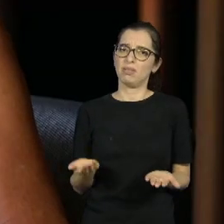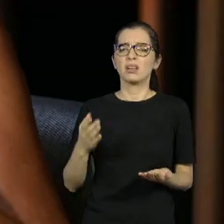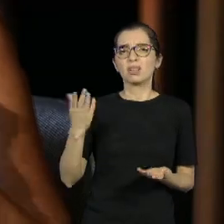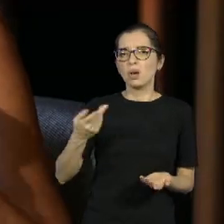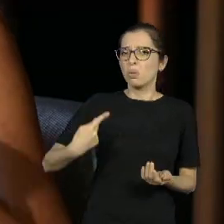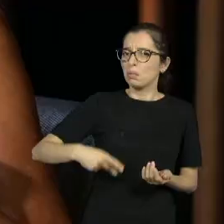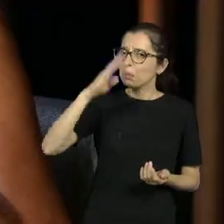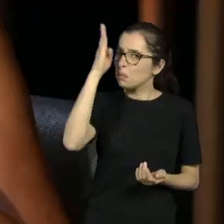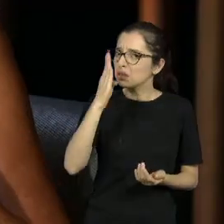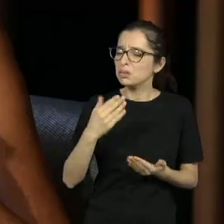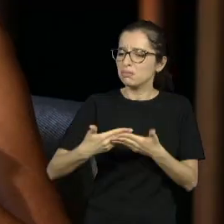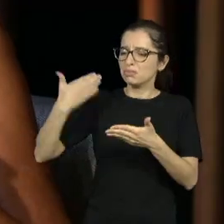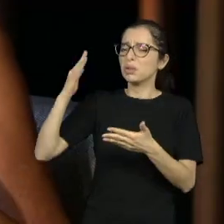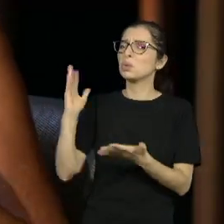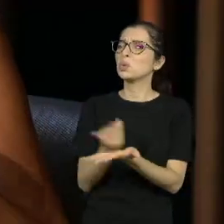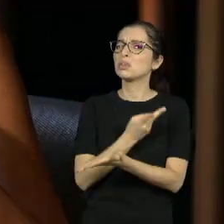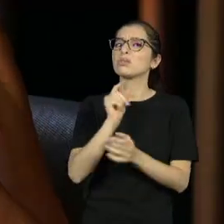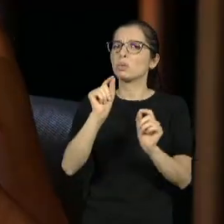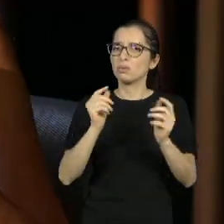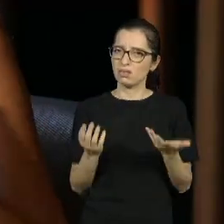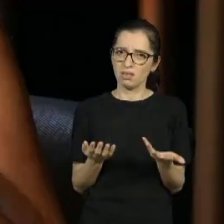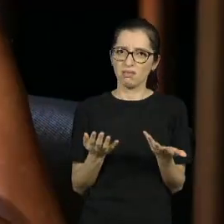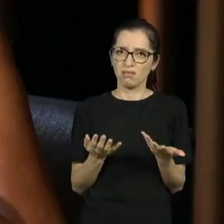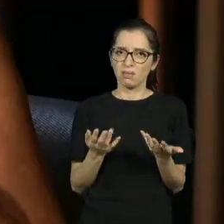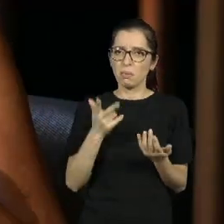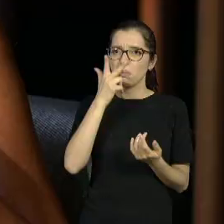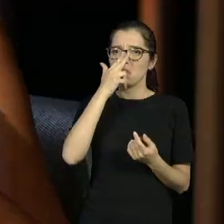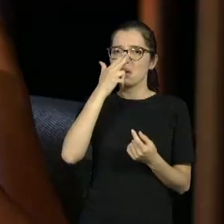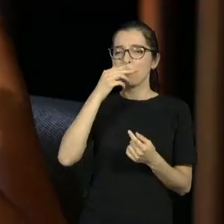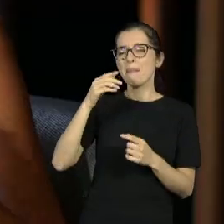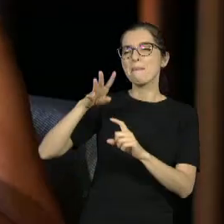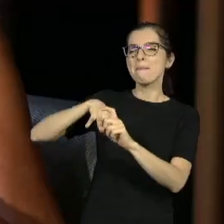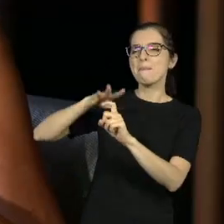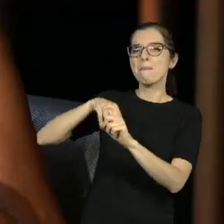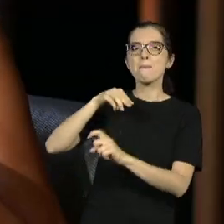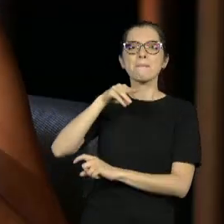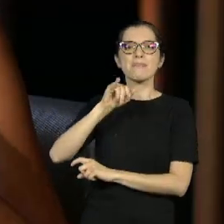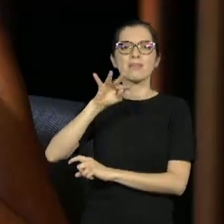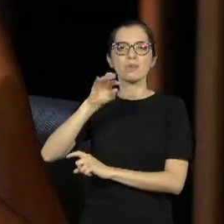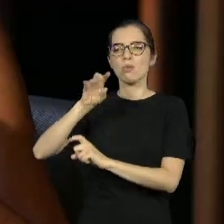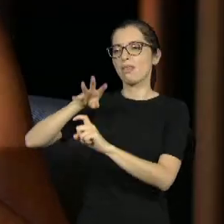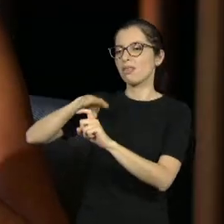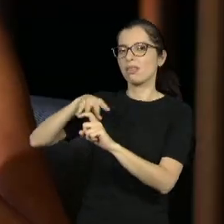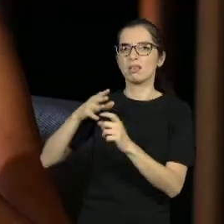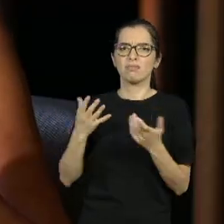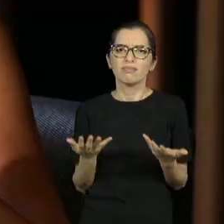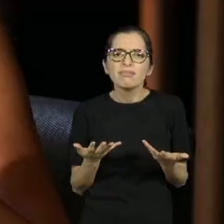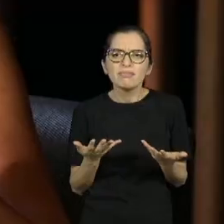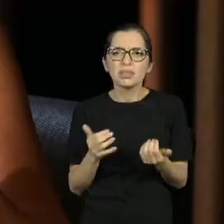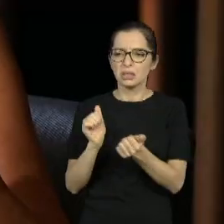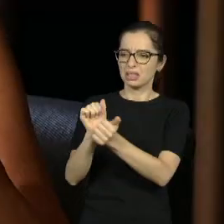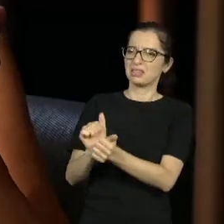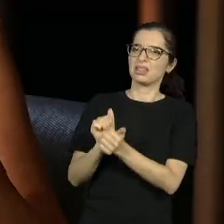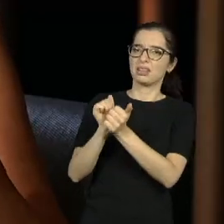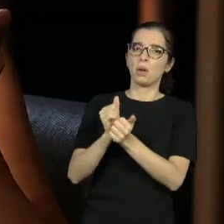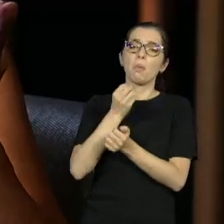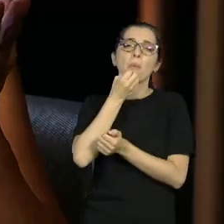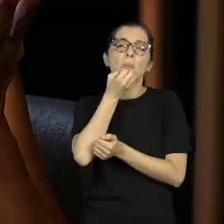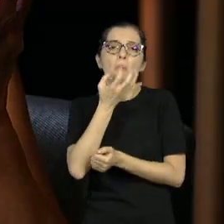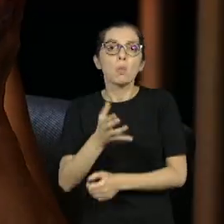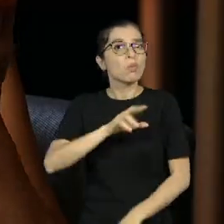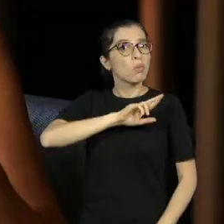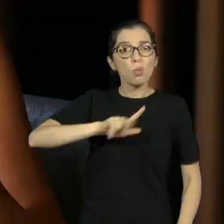é essa essa coisa essa mitologia no Brasil na mitologia que a escravidão aqui foi boa não foi